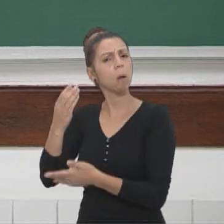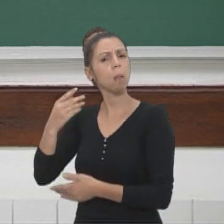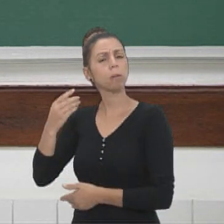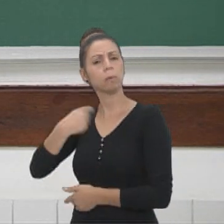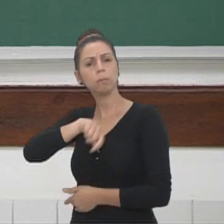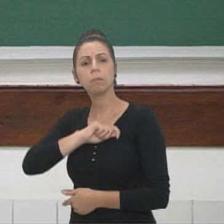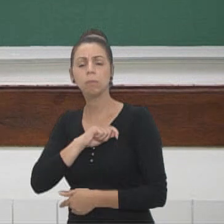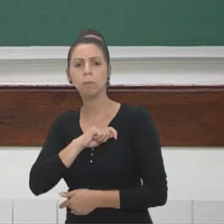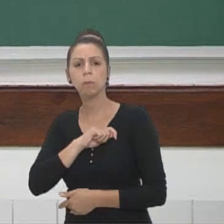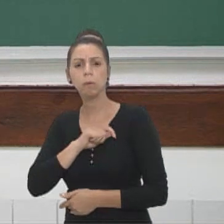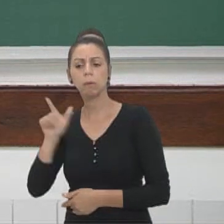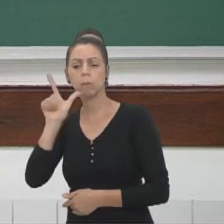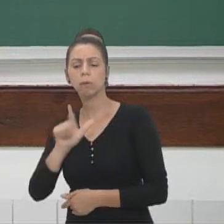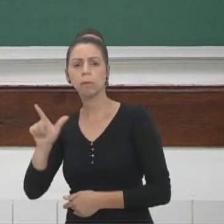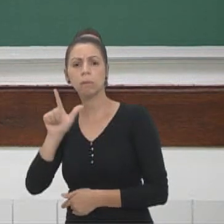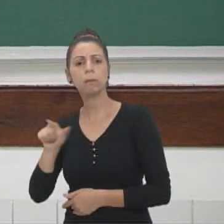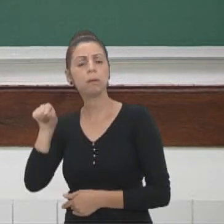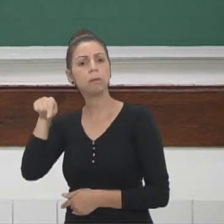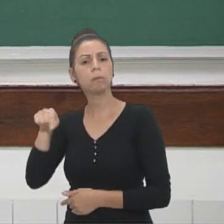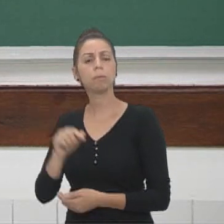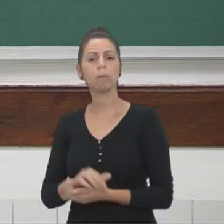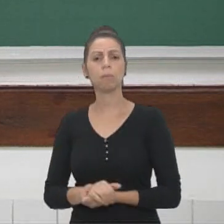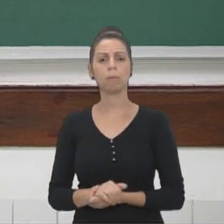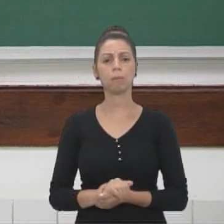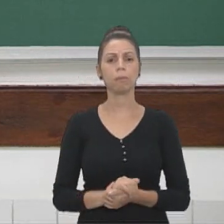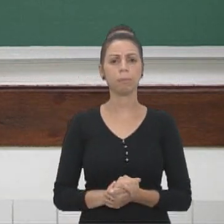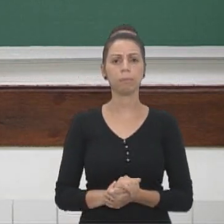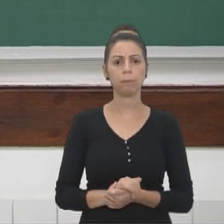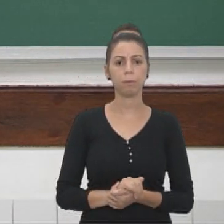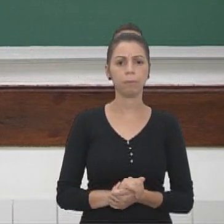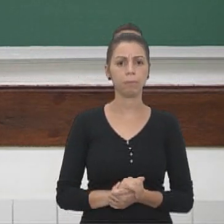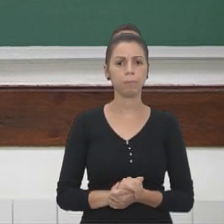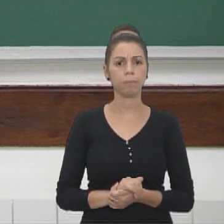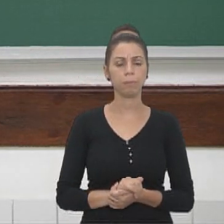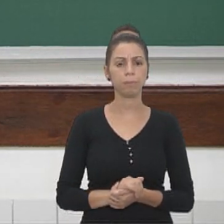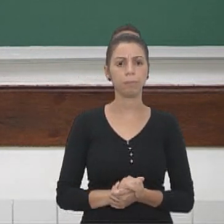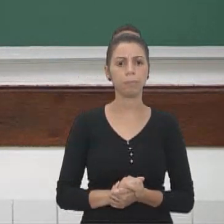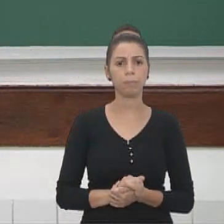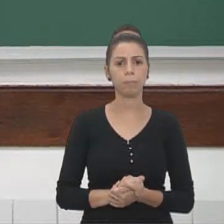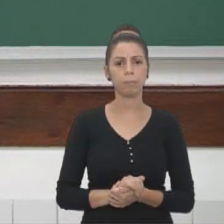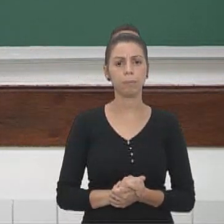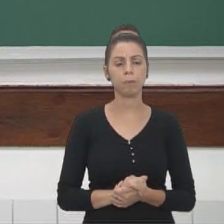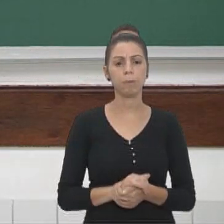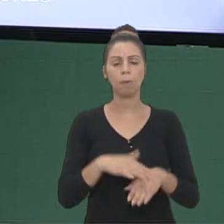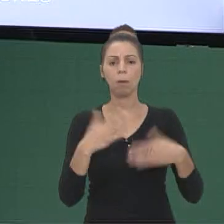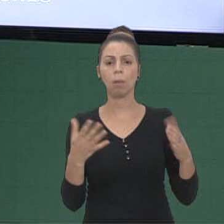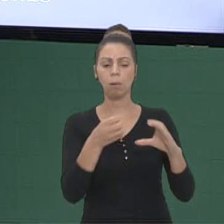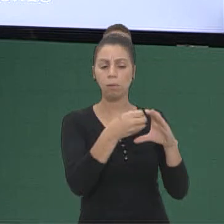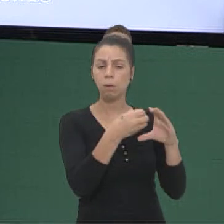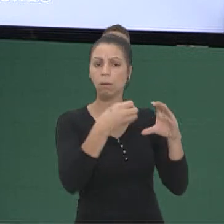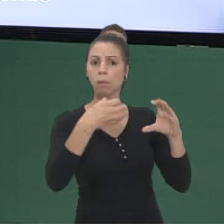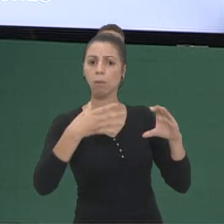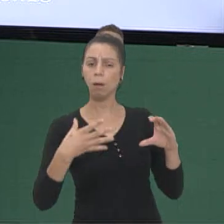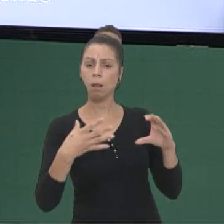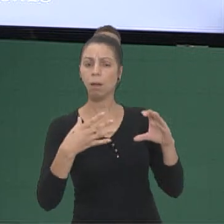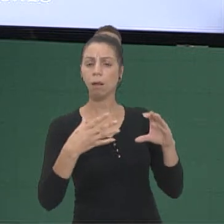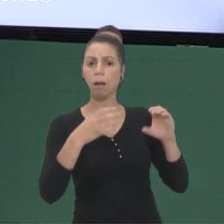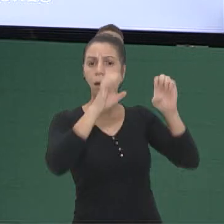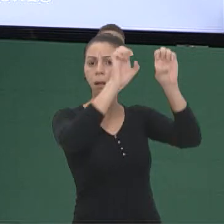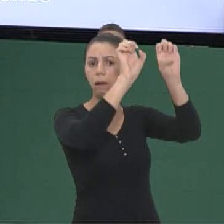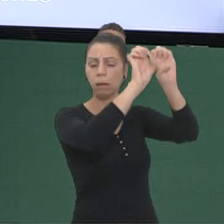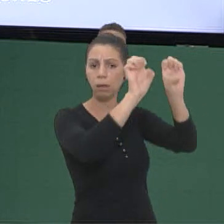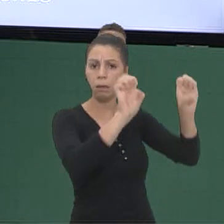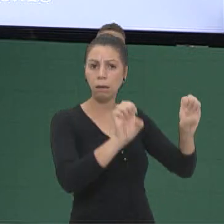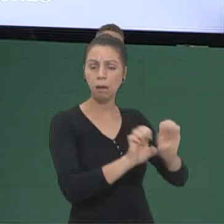trabalhamos um pouquinho de literatura? Vamos observar aqui. Então, as possíveis características, a organização e